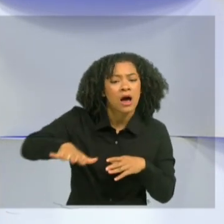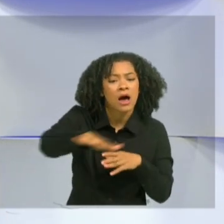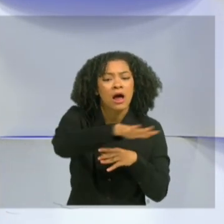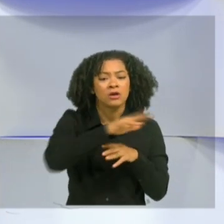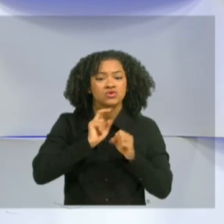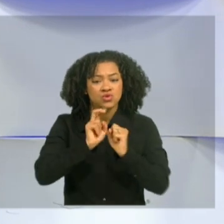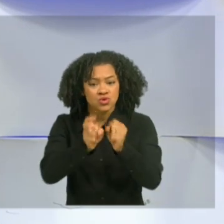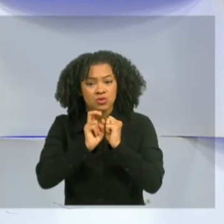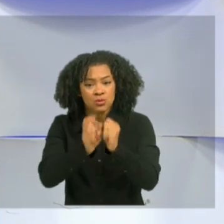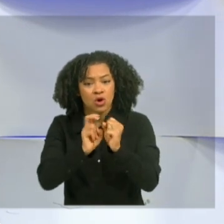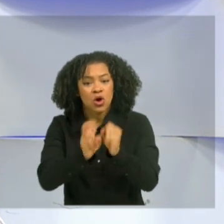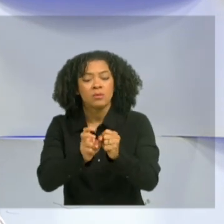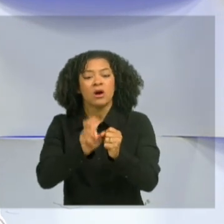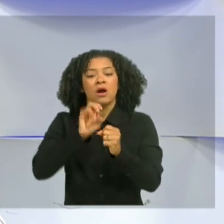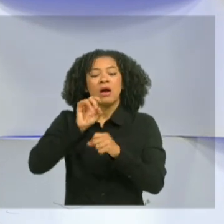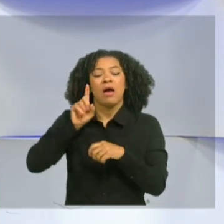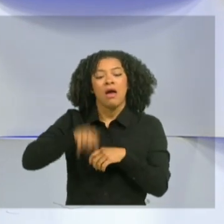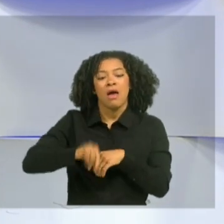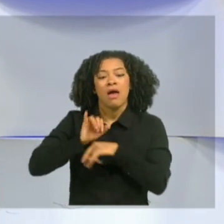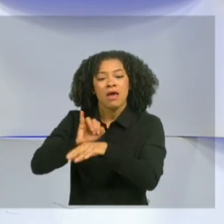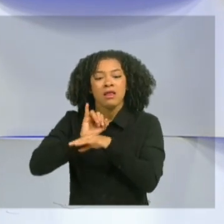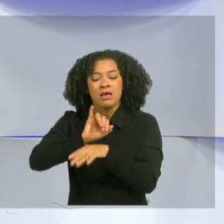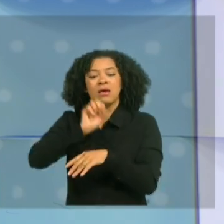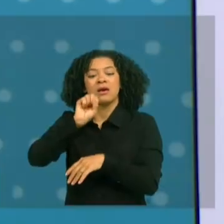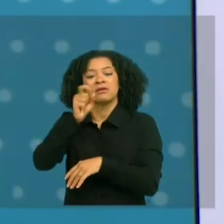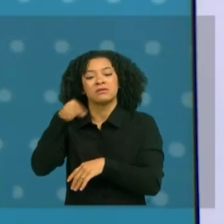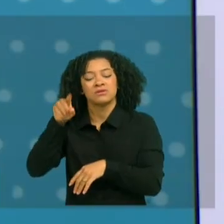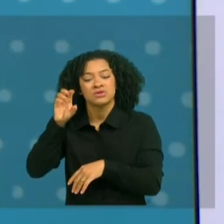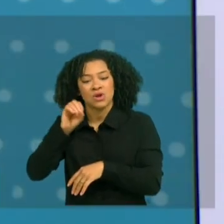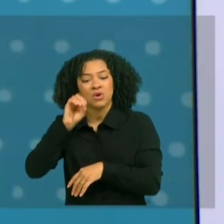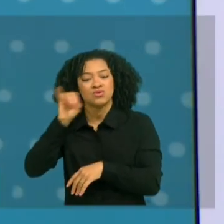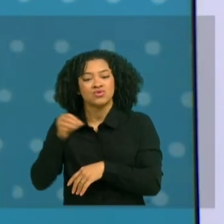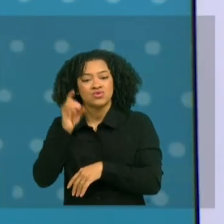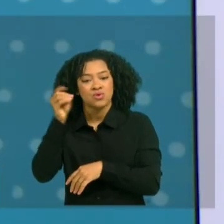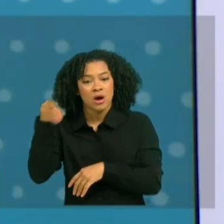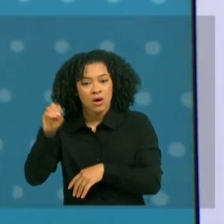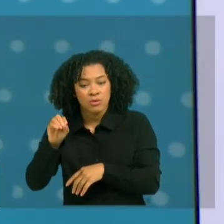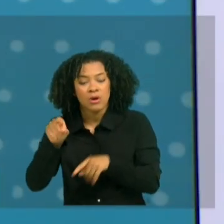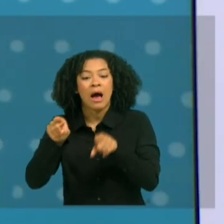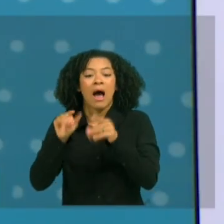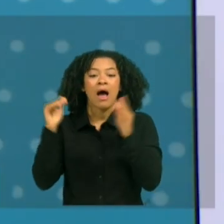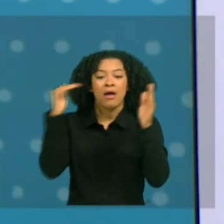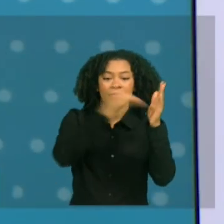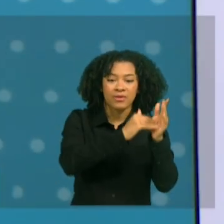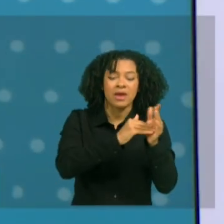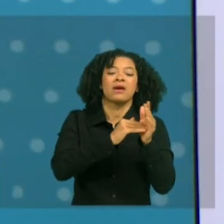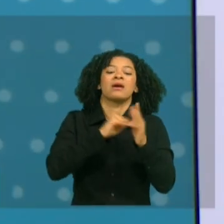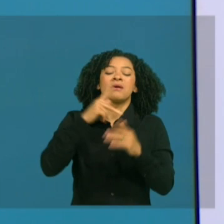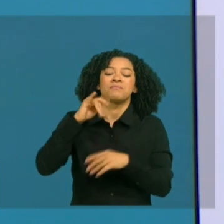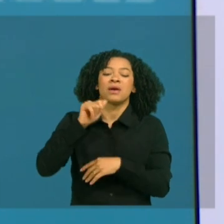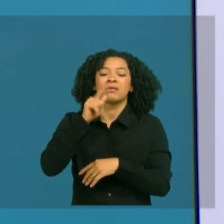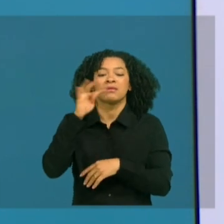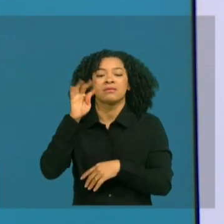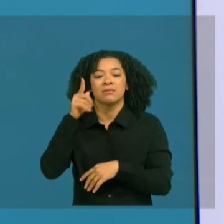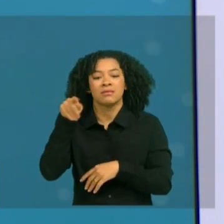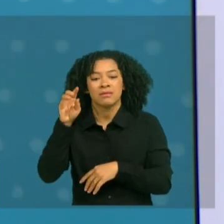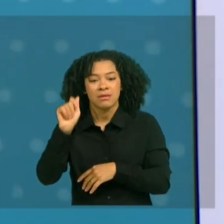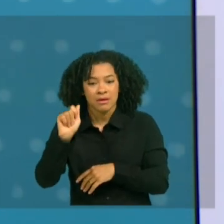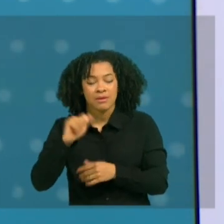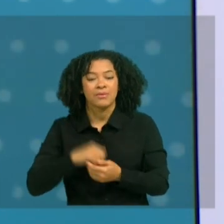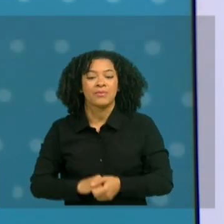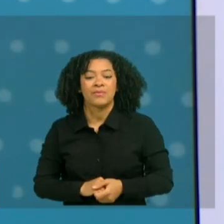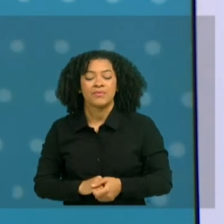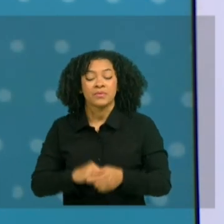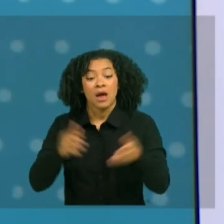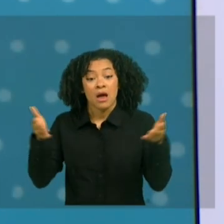ali da de Ilha de São João até Piatã e isso a população agora Fábia